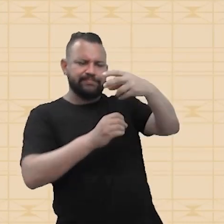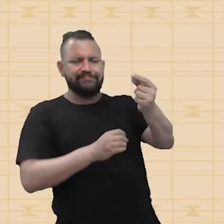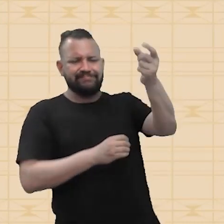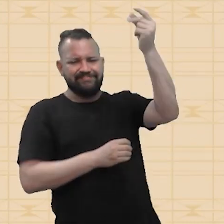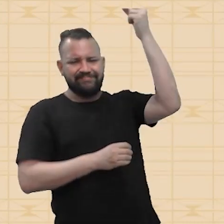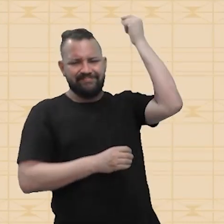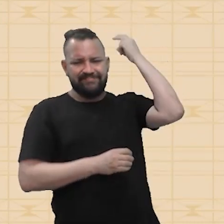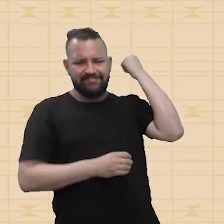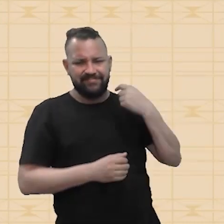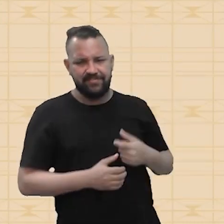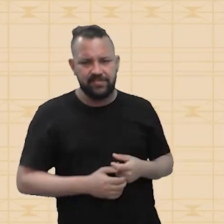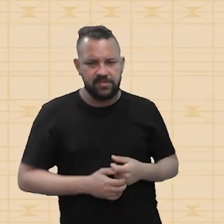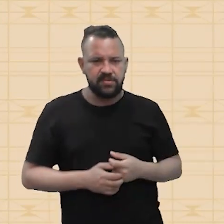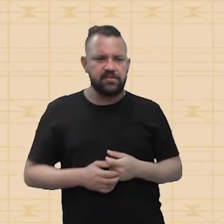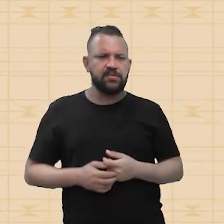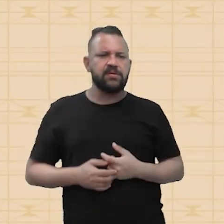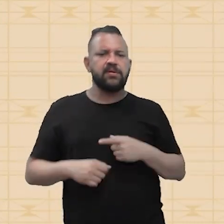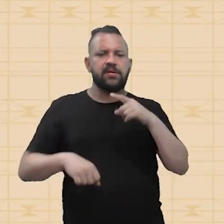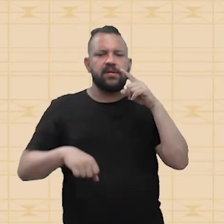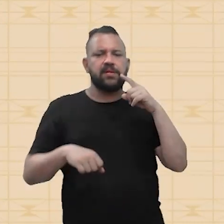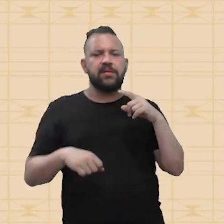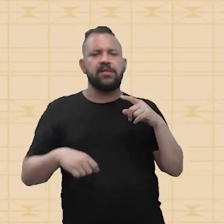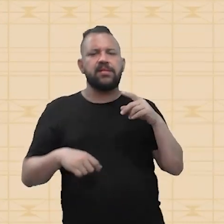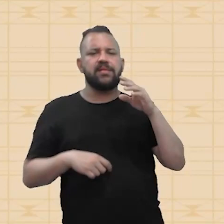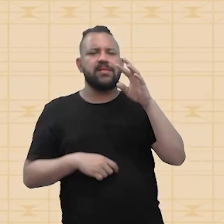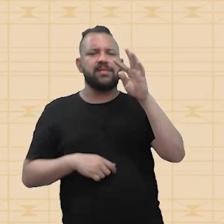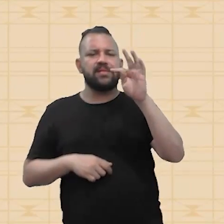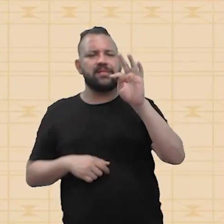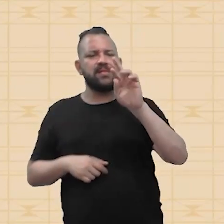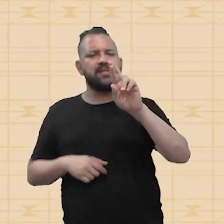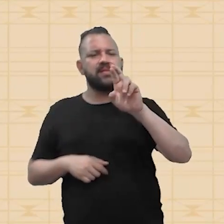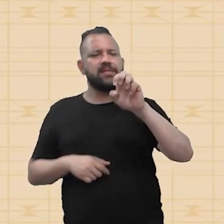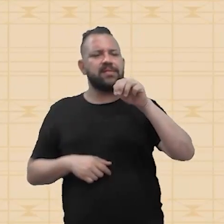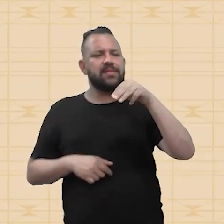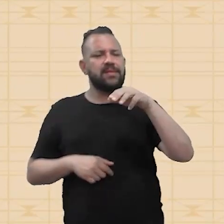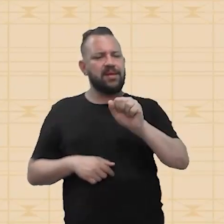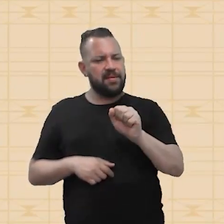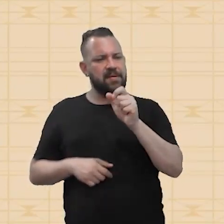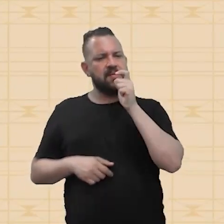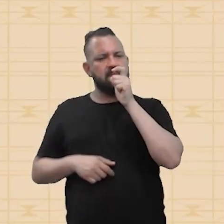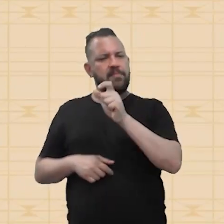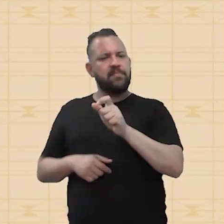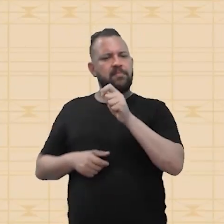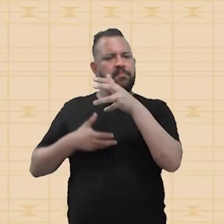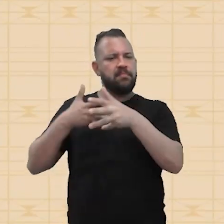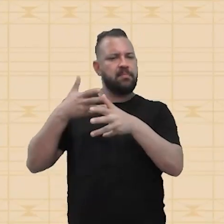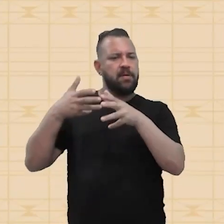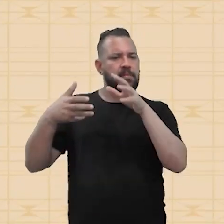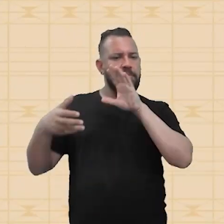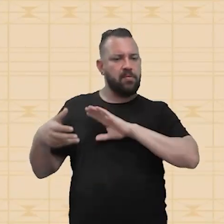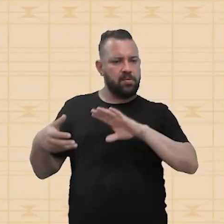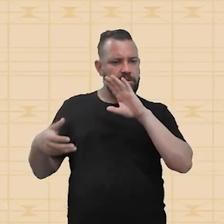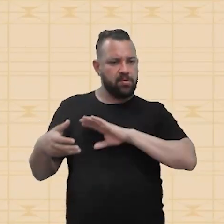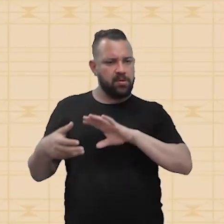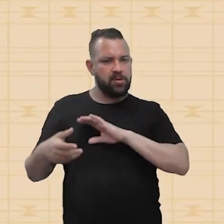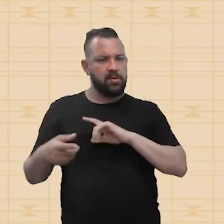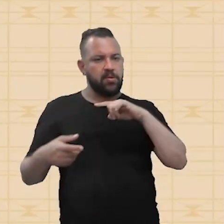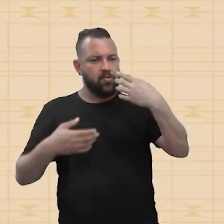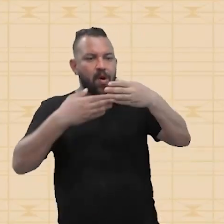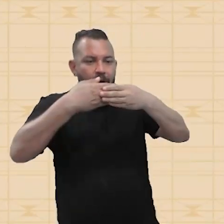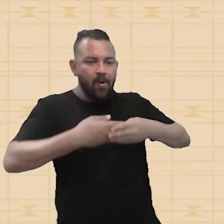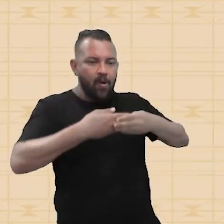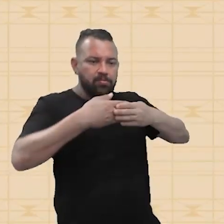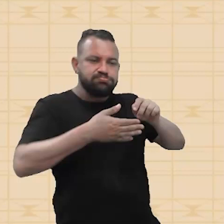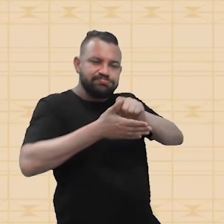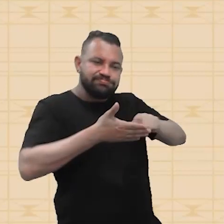tempo. O próprio trema, o trema na língua portuguesa hoje, depois do acordo ortográfico,